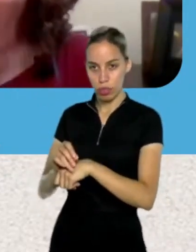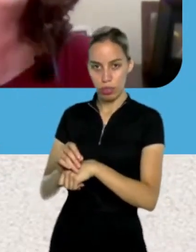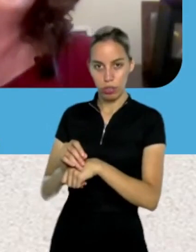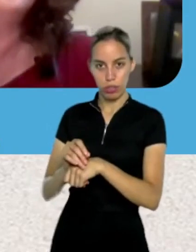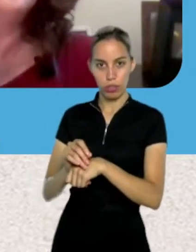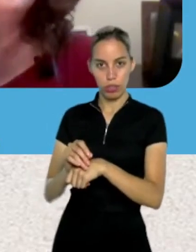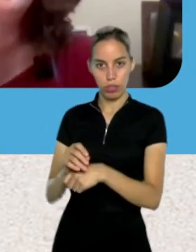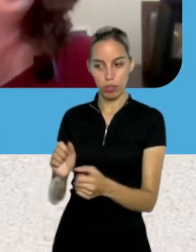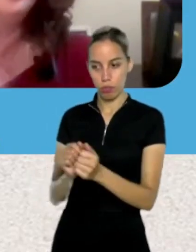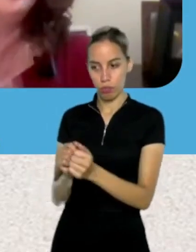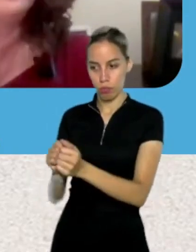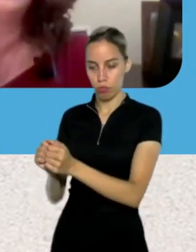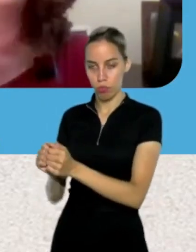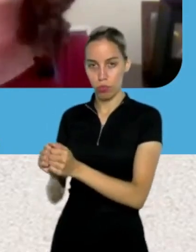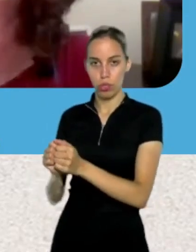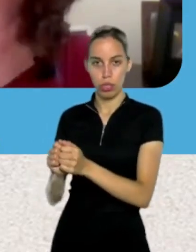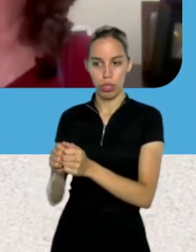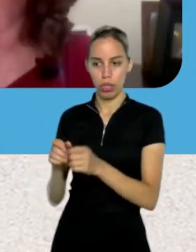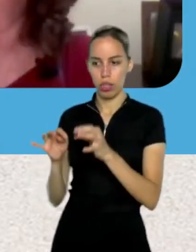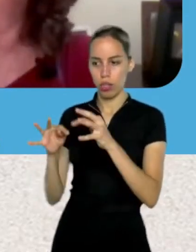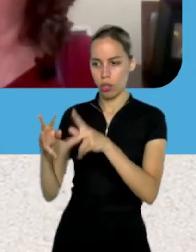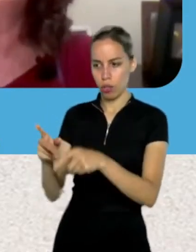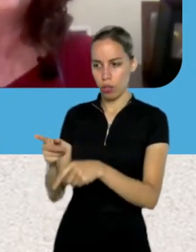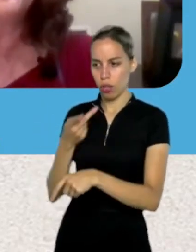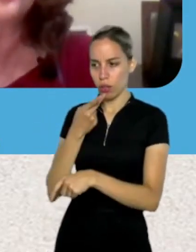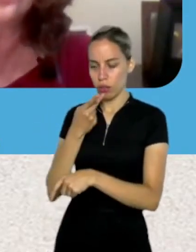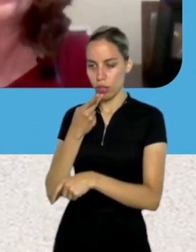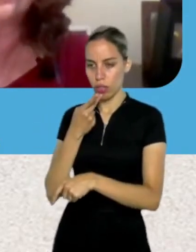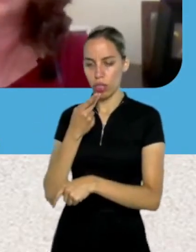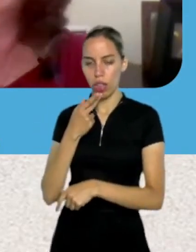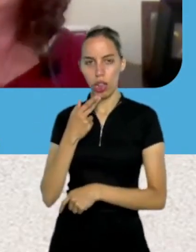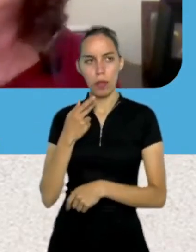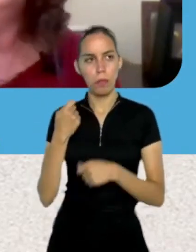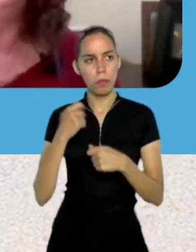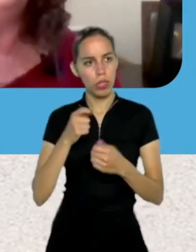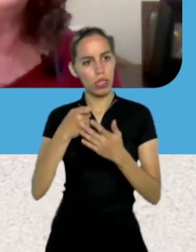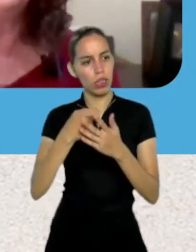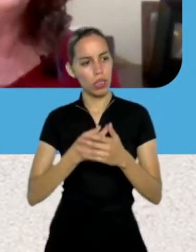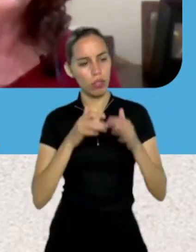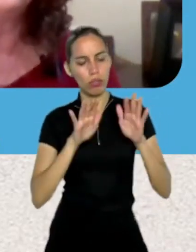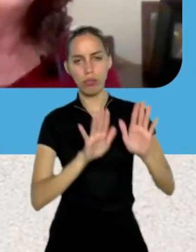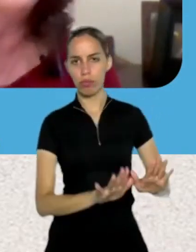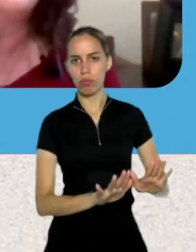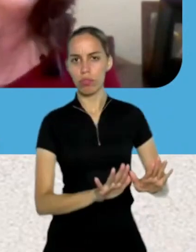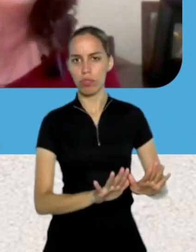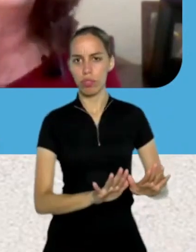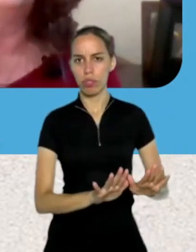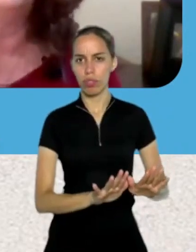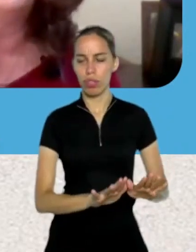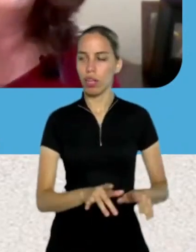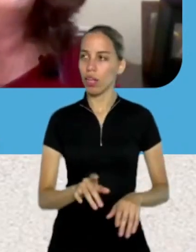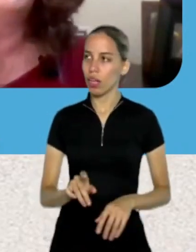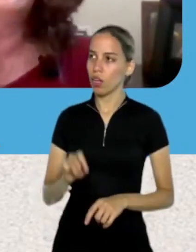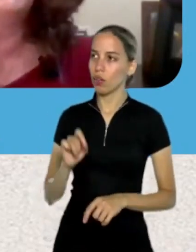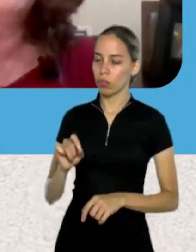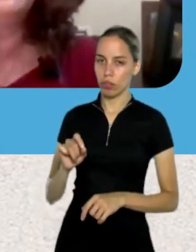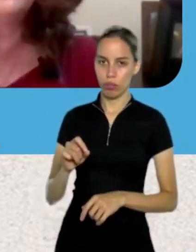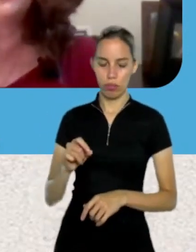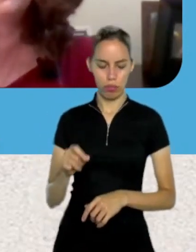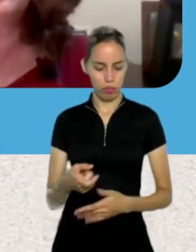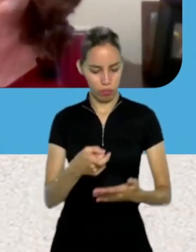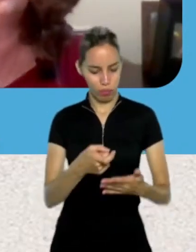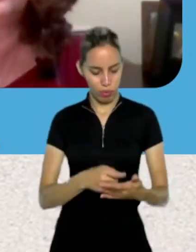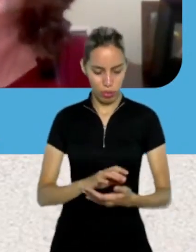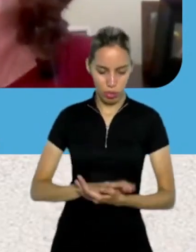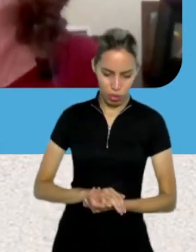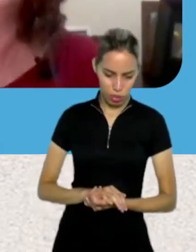né, todo mundo fala, deixa descansar, deixa o texto descansar. No início a gente acha que é bobagem, mas não é. É